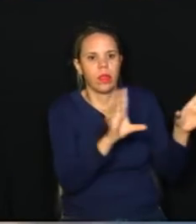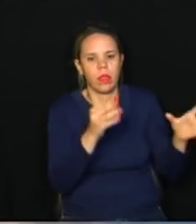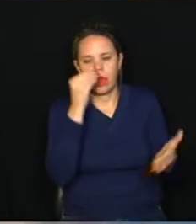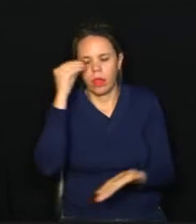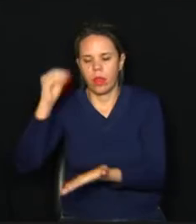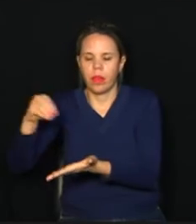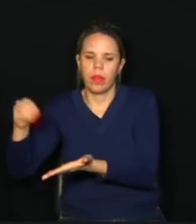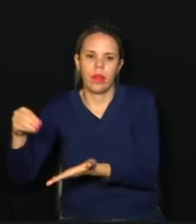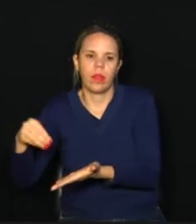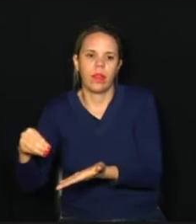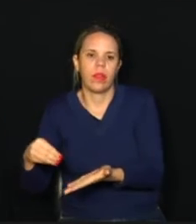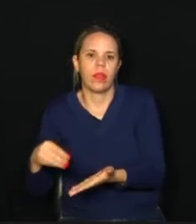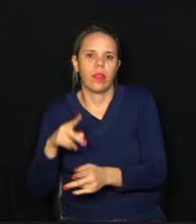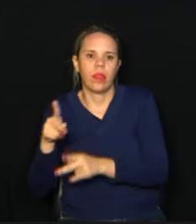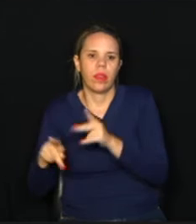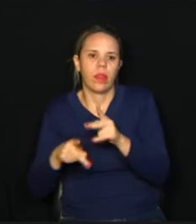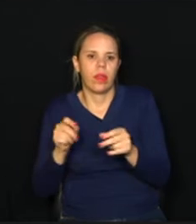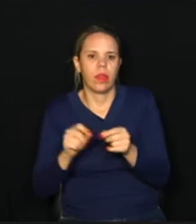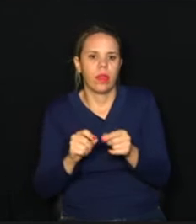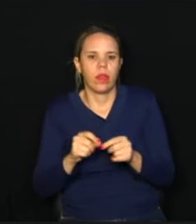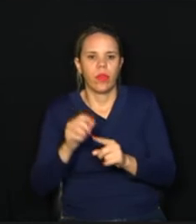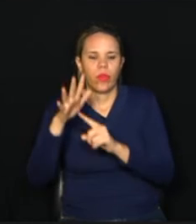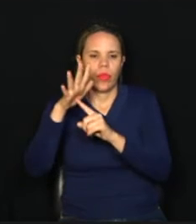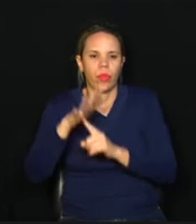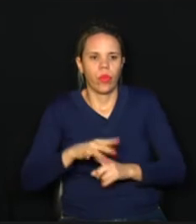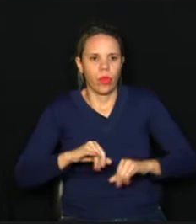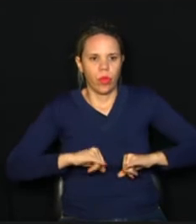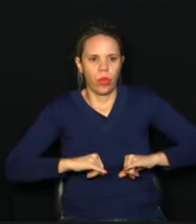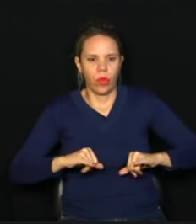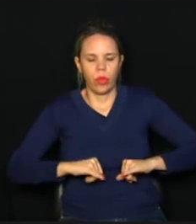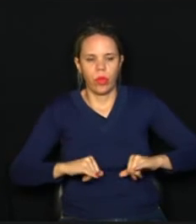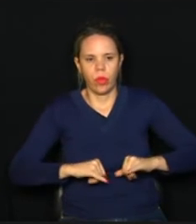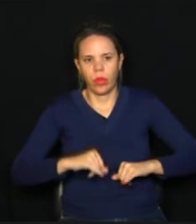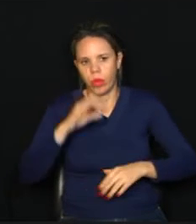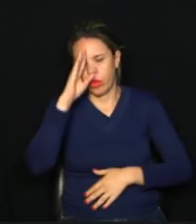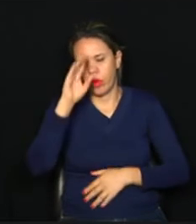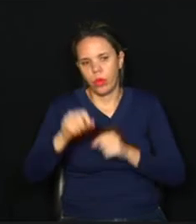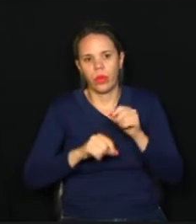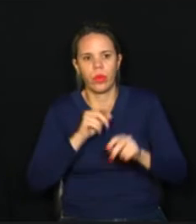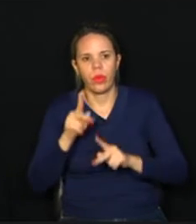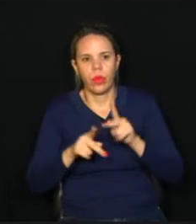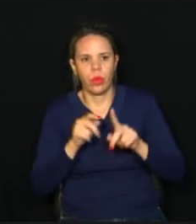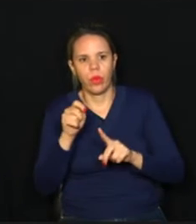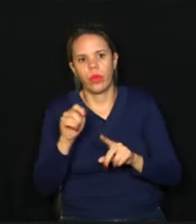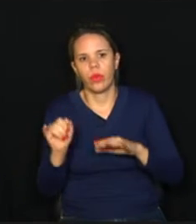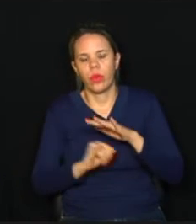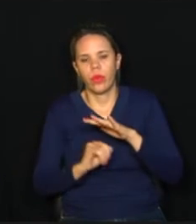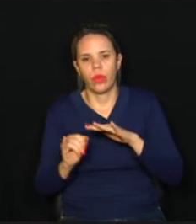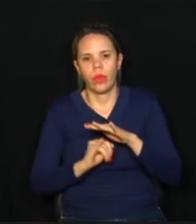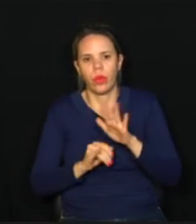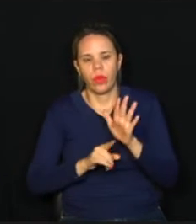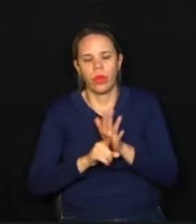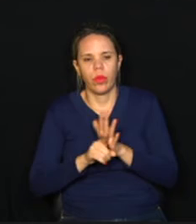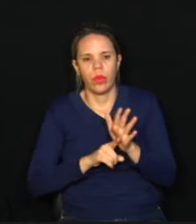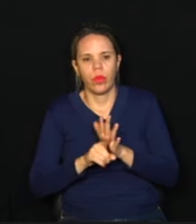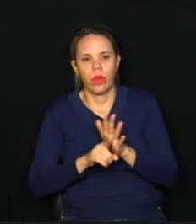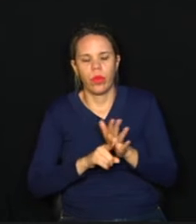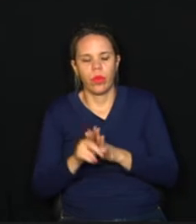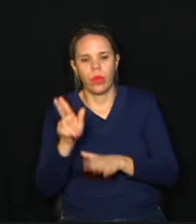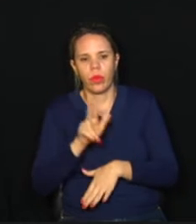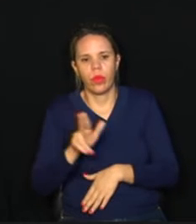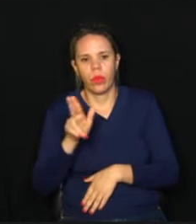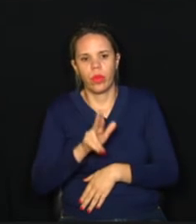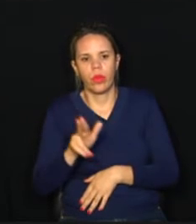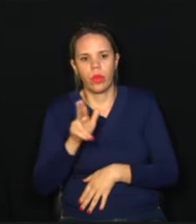negacionismo, as vítimas principais serão quem? Os institutos de pesquisa, a